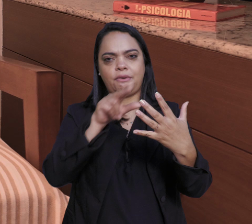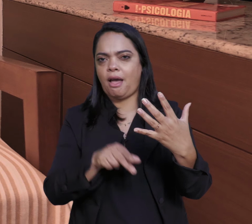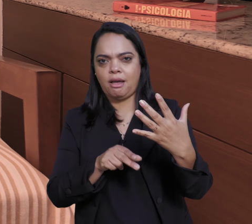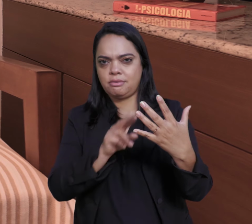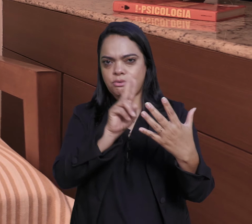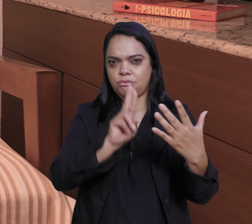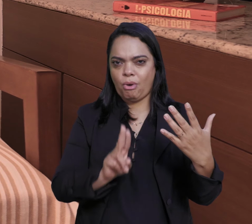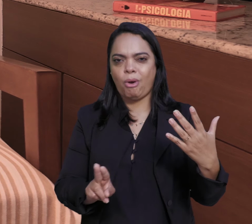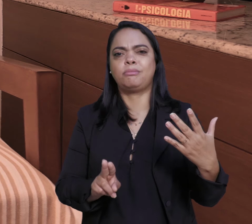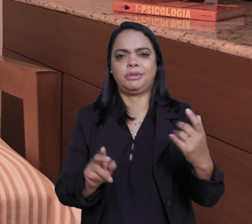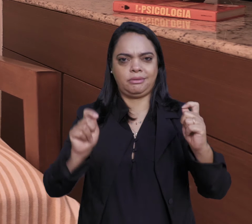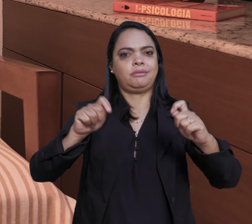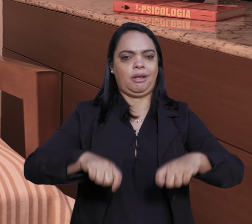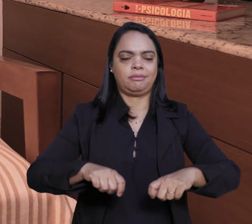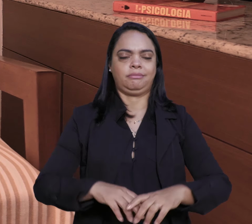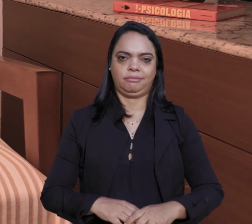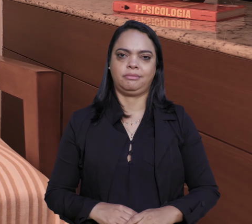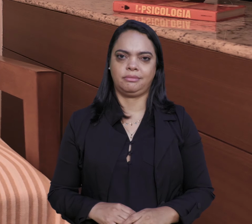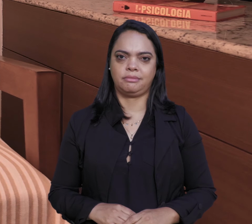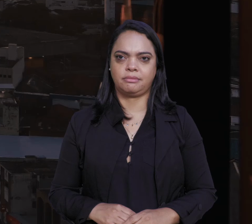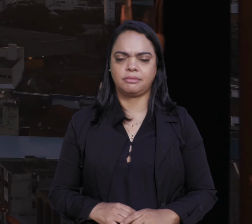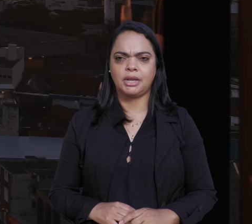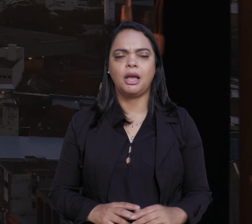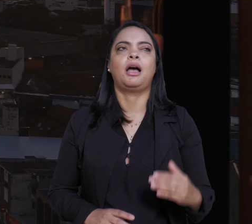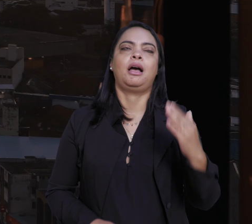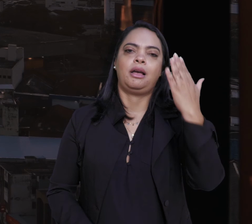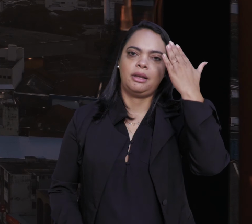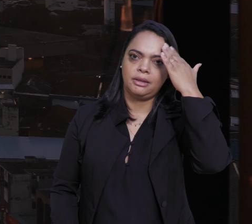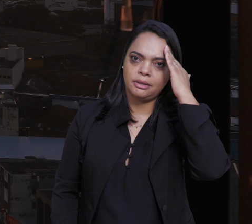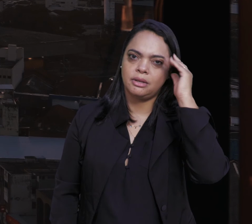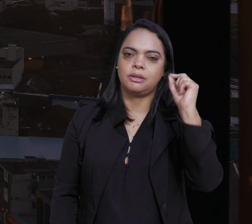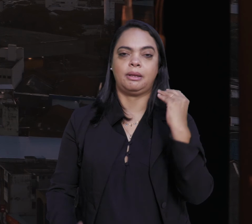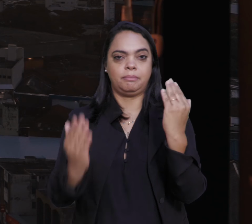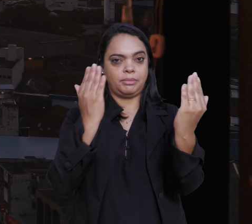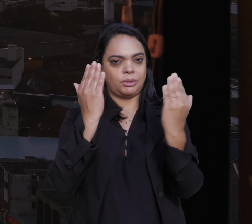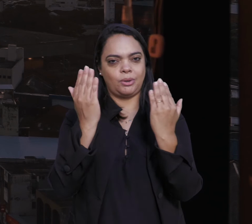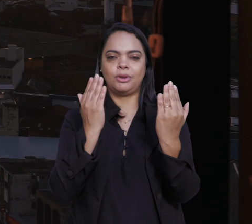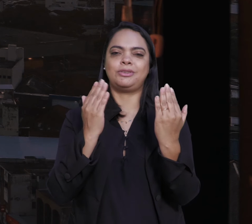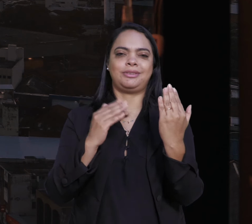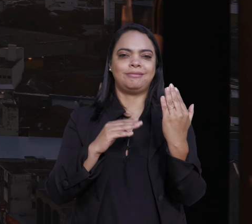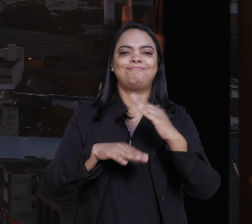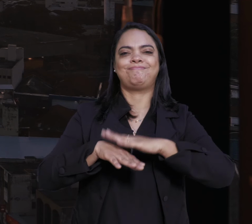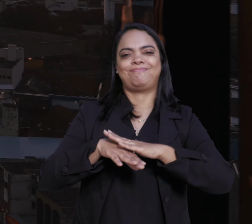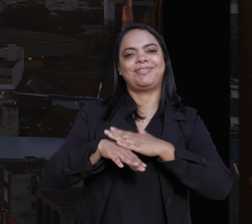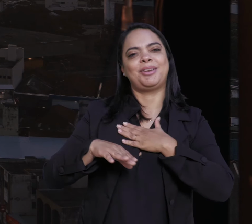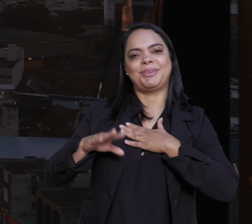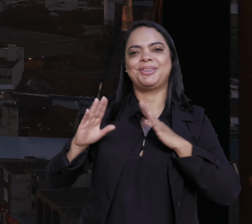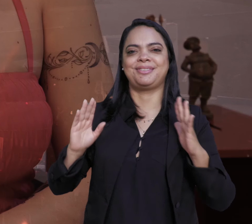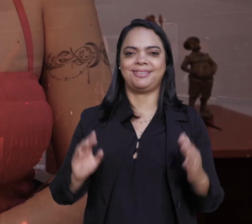a gente pode nomear-se de outras formas. E ali eu entendo que a psicologia era o meu lugar, de alguma